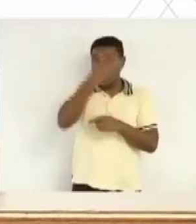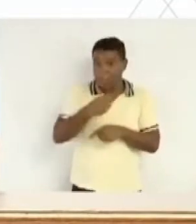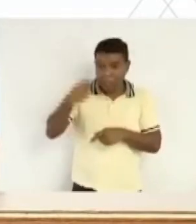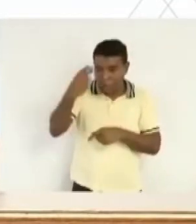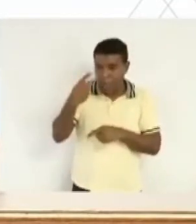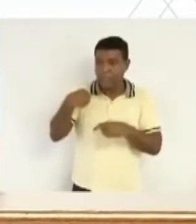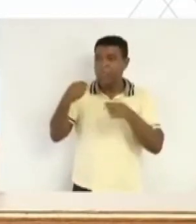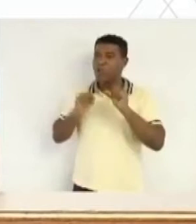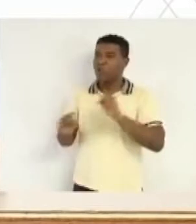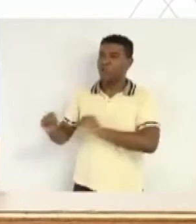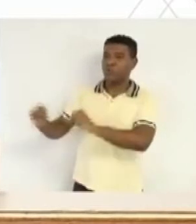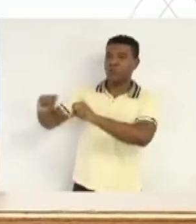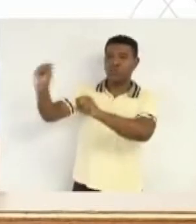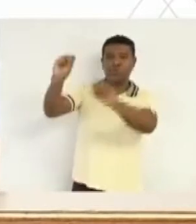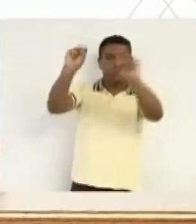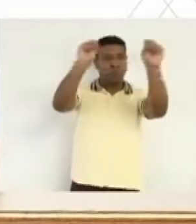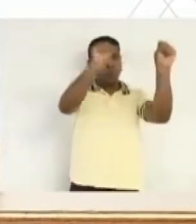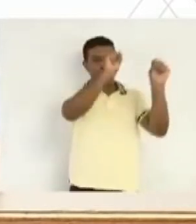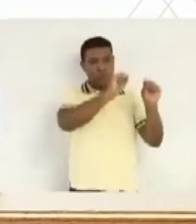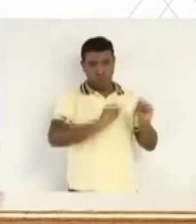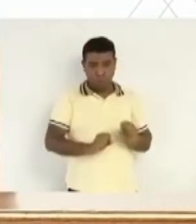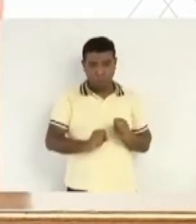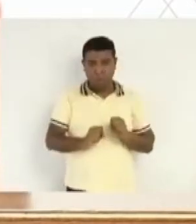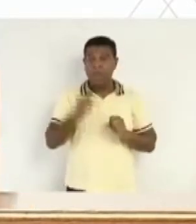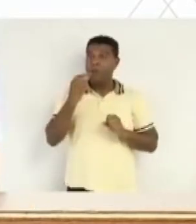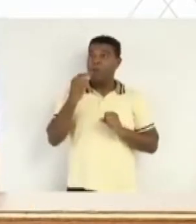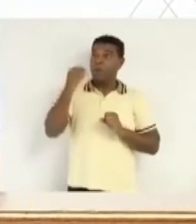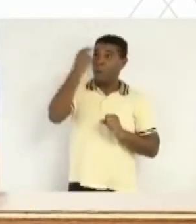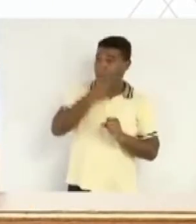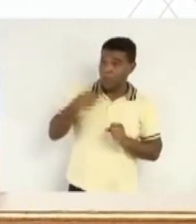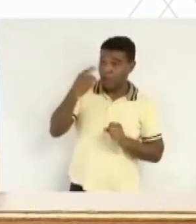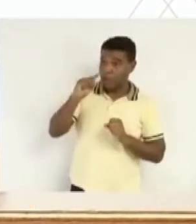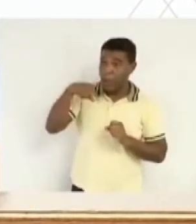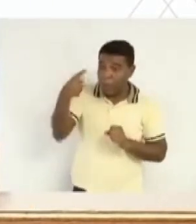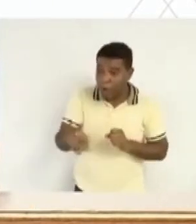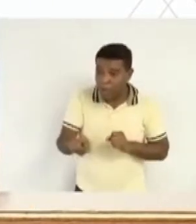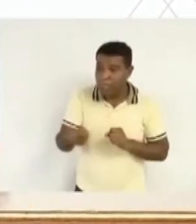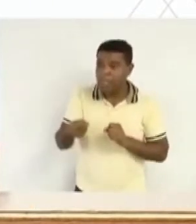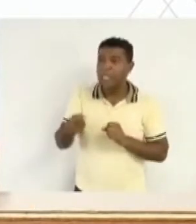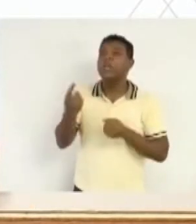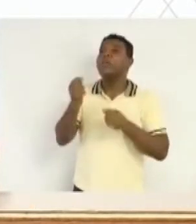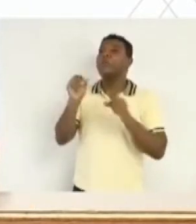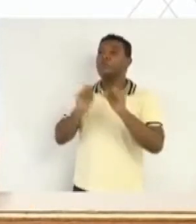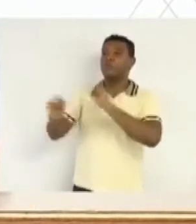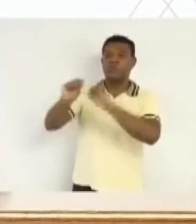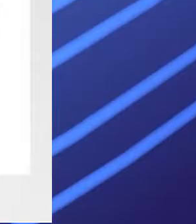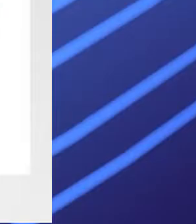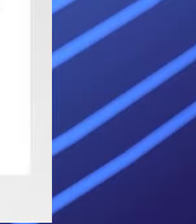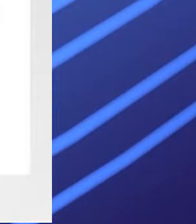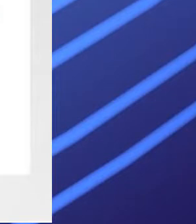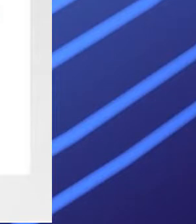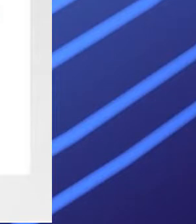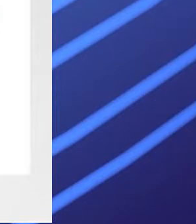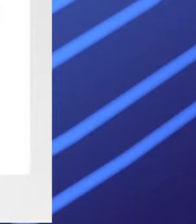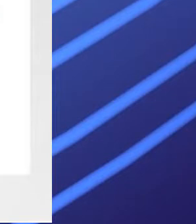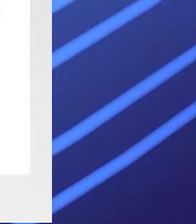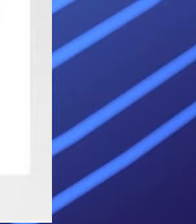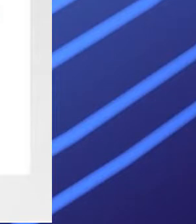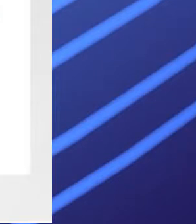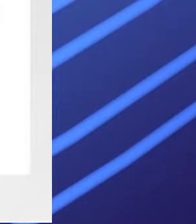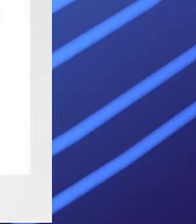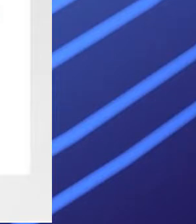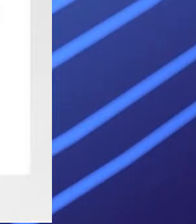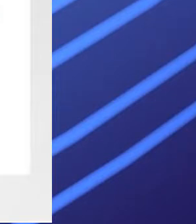atentados lembrando é isso tudo que tá correndo esses avanços são conquistas é